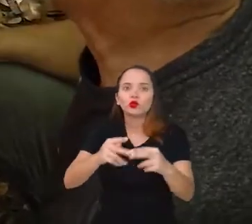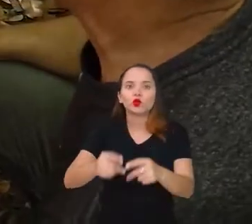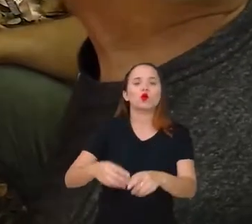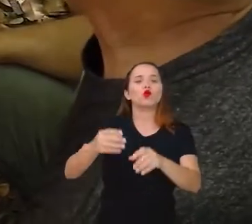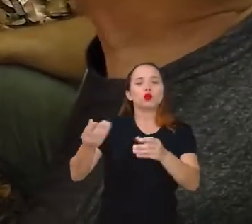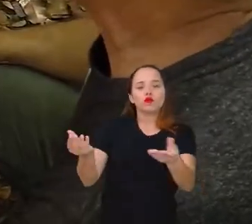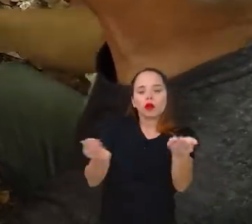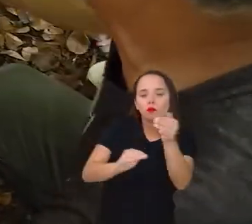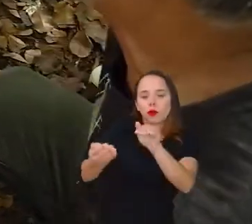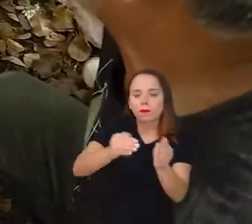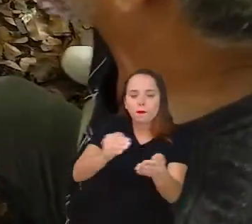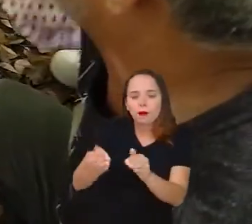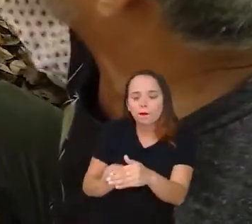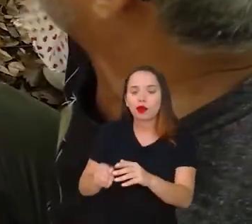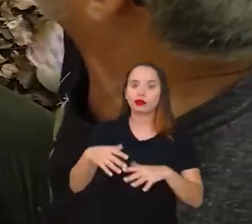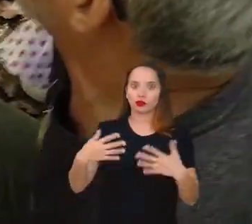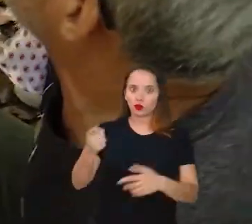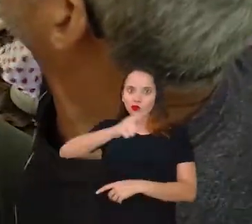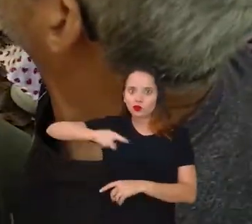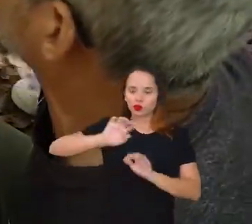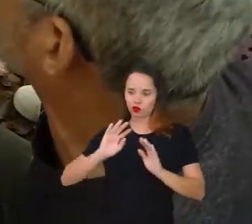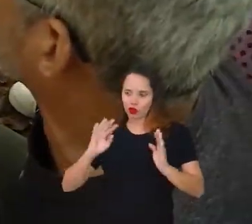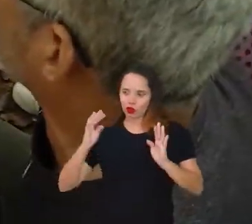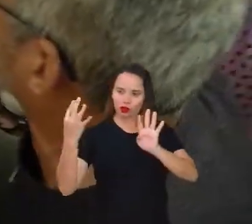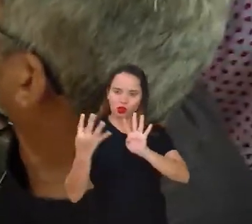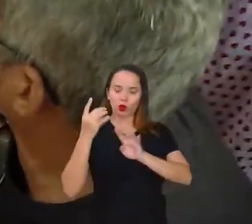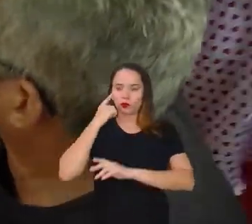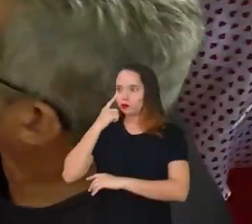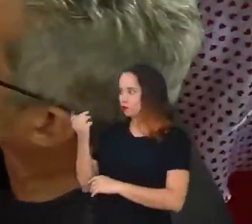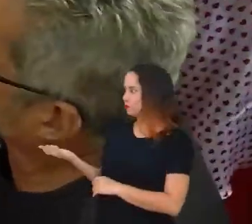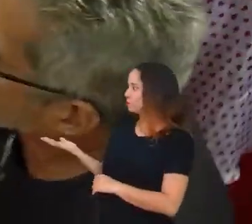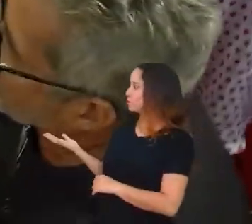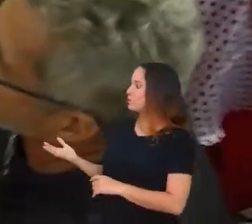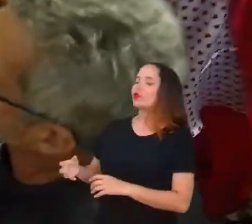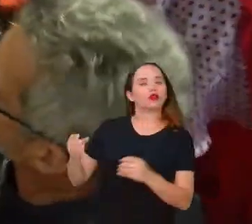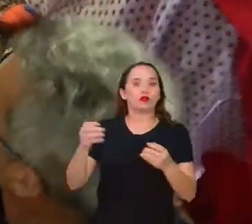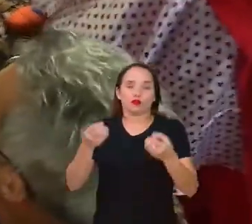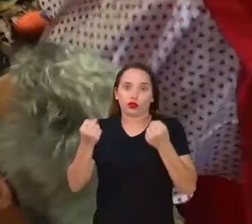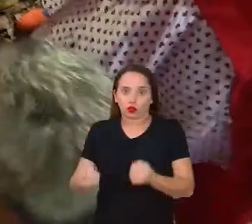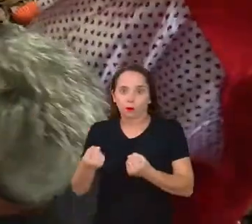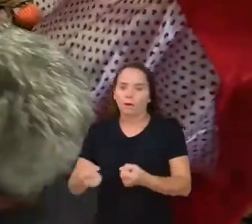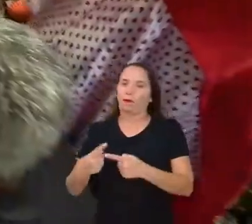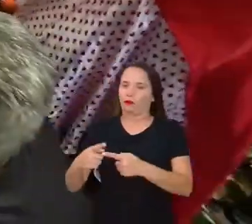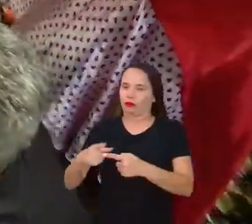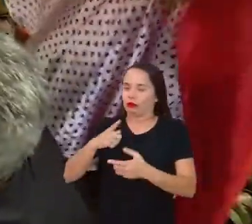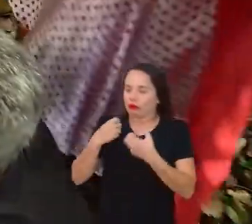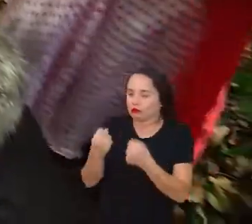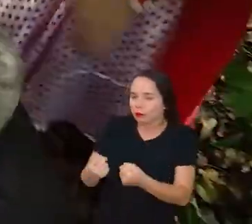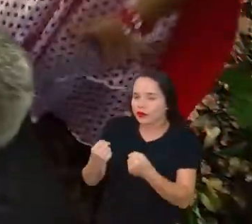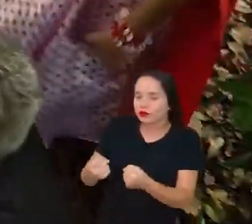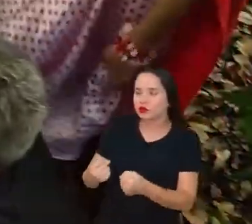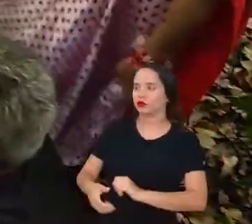substrato. Então vocês fiquem do lado de cá, tá? O nosso colaborador, que é um pouco pesado, você vai para cá, por favor.